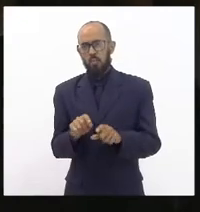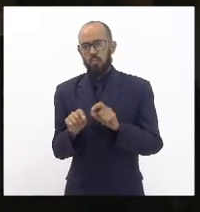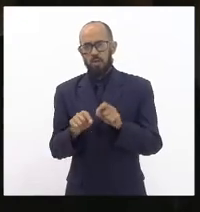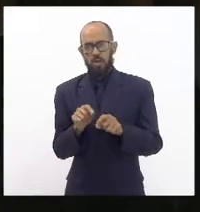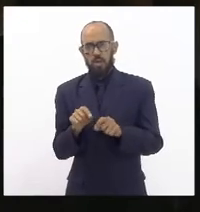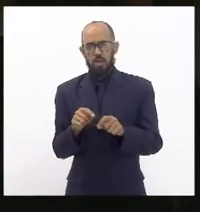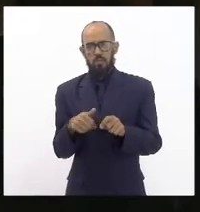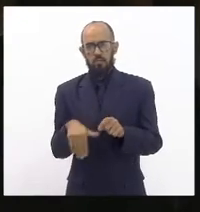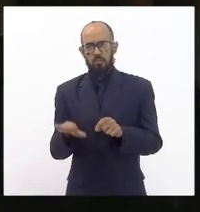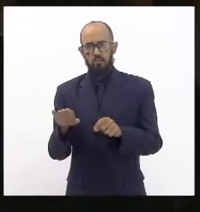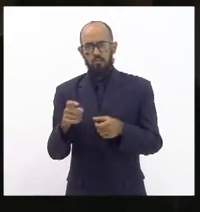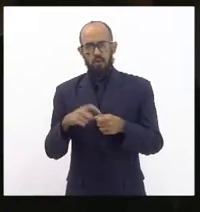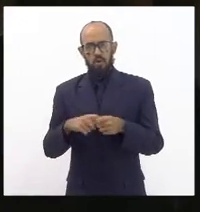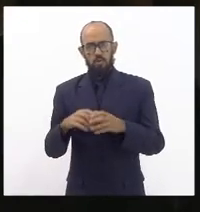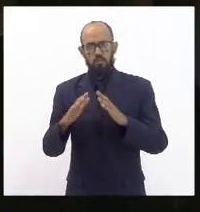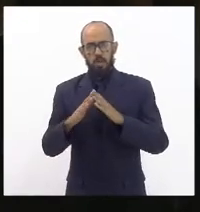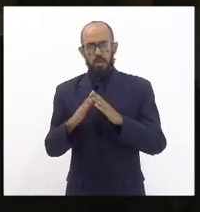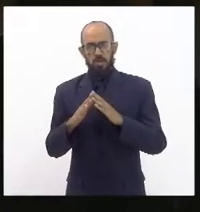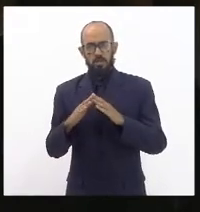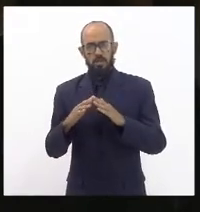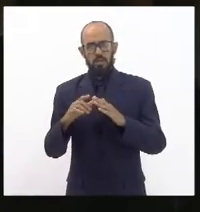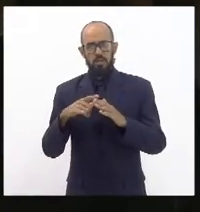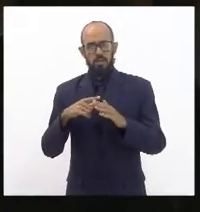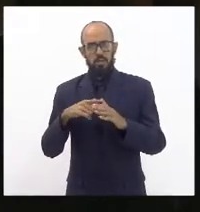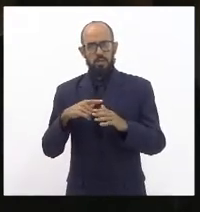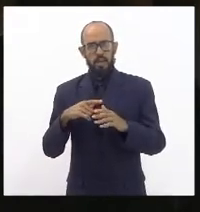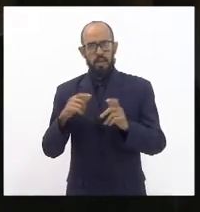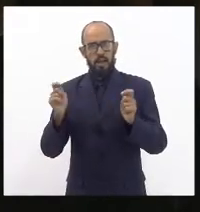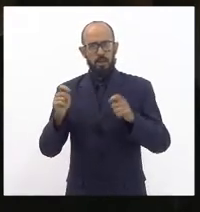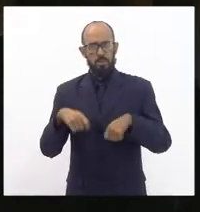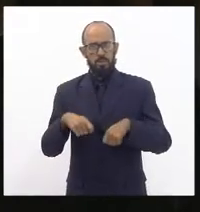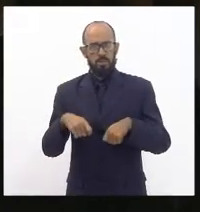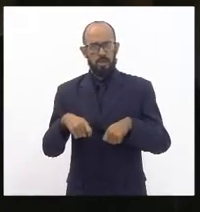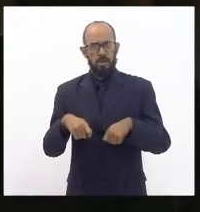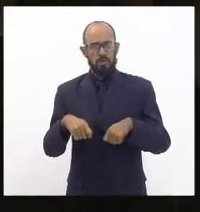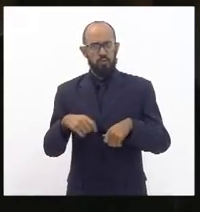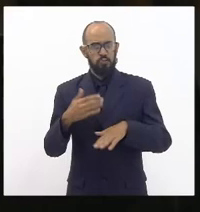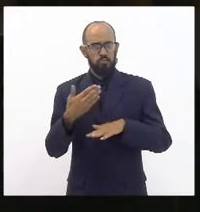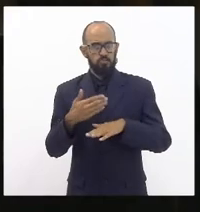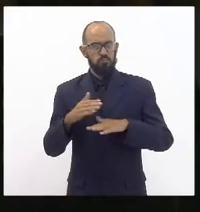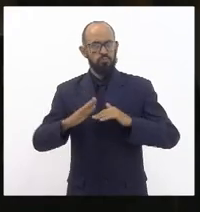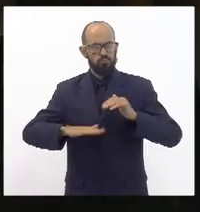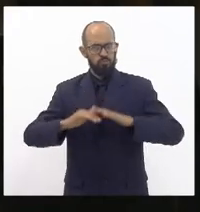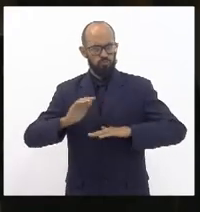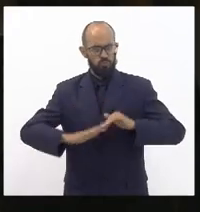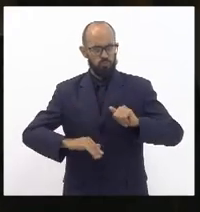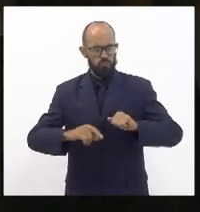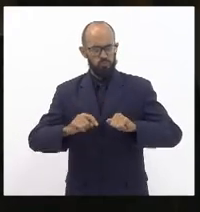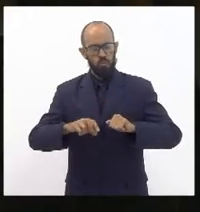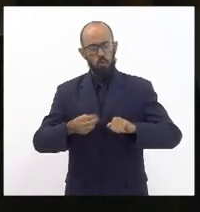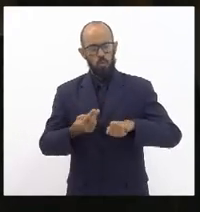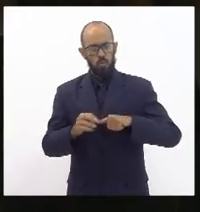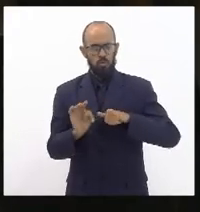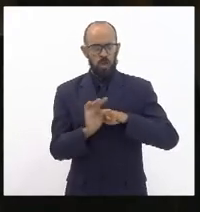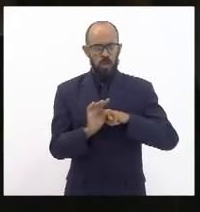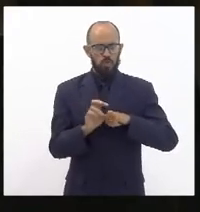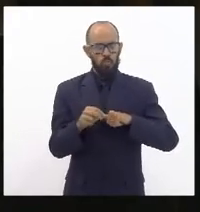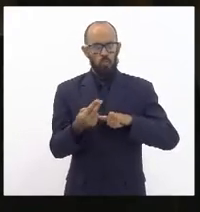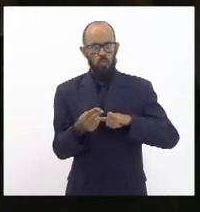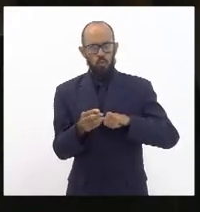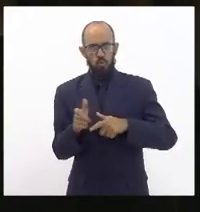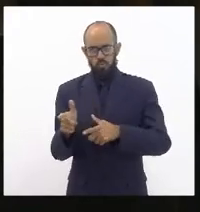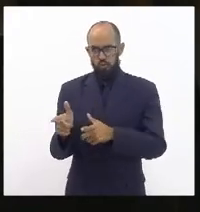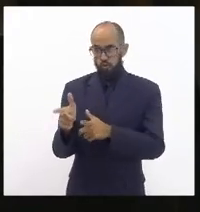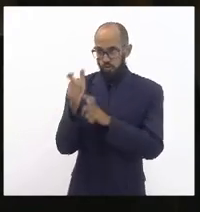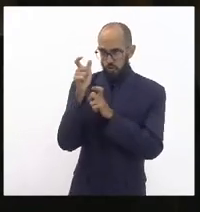e são mulheres totalmente capacitados habilitadas seja Tecnicamente com